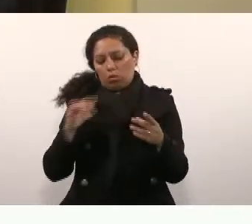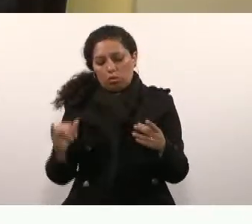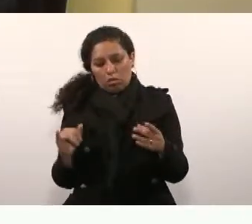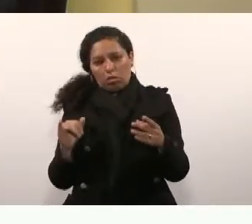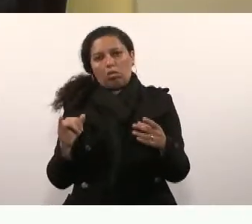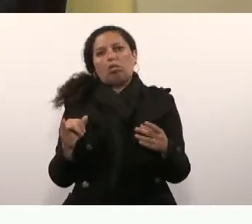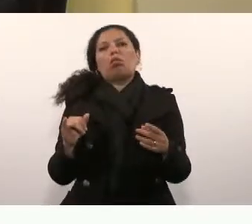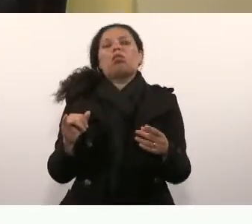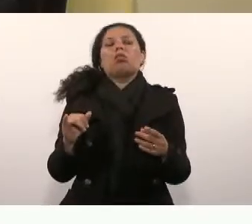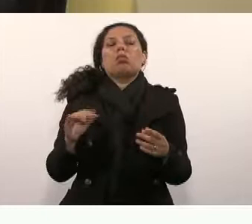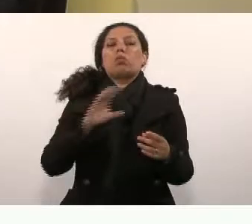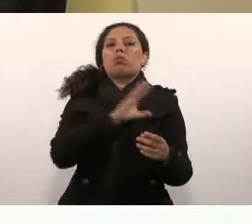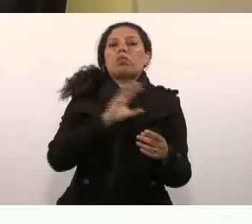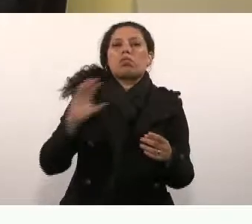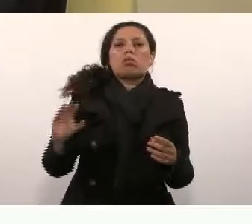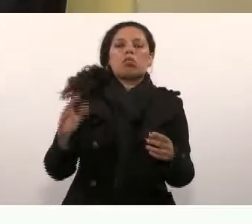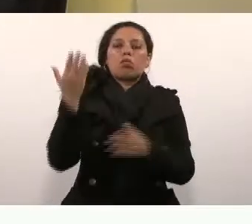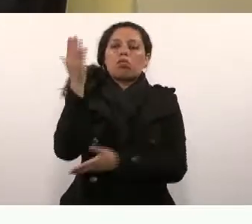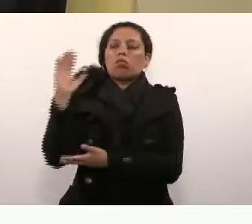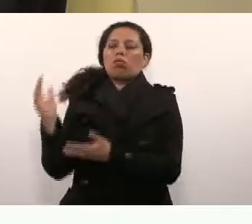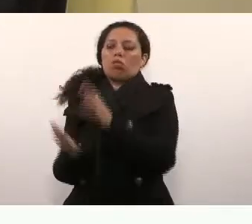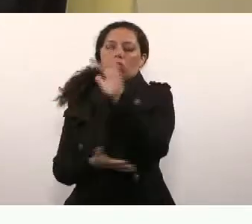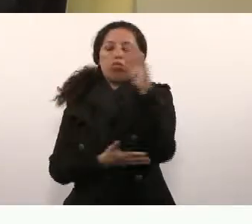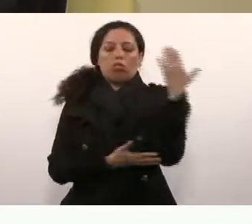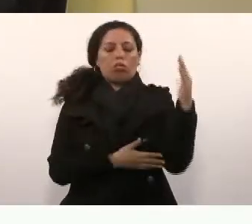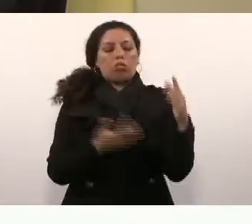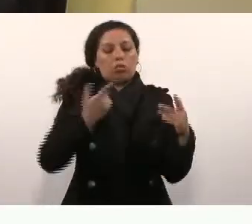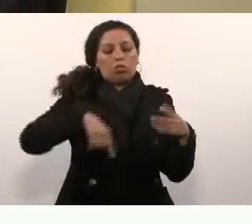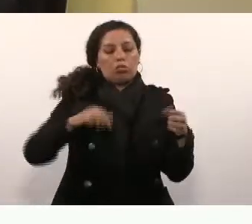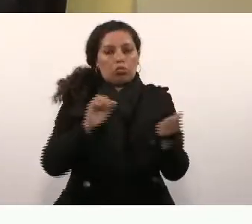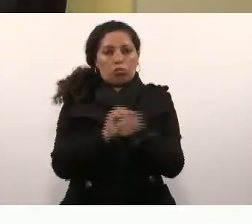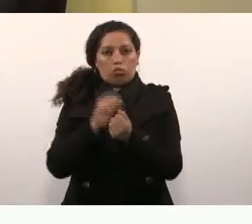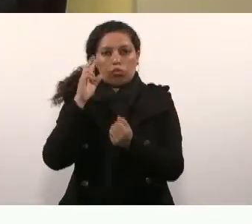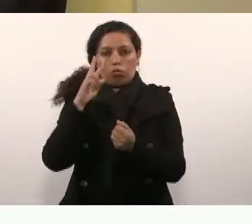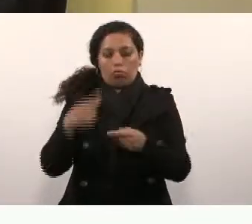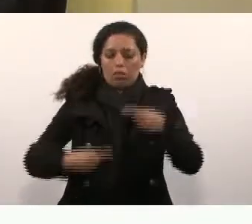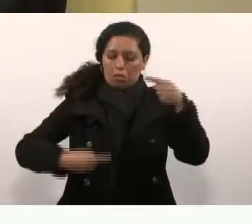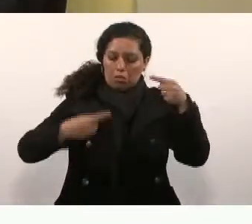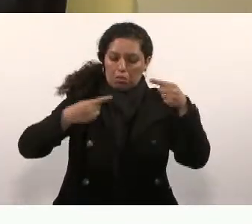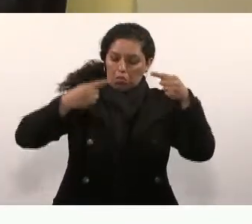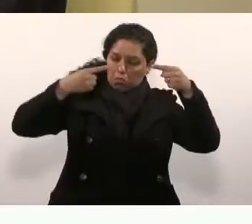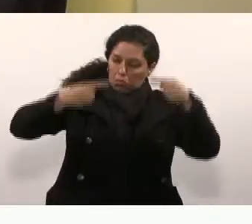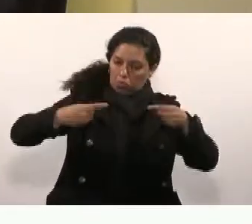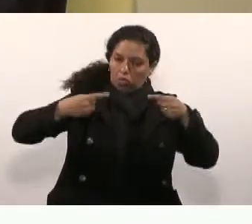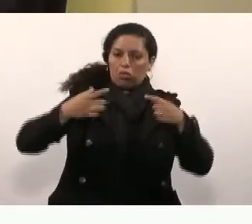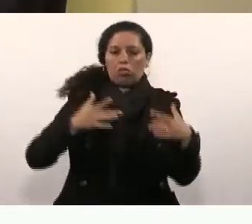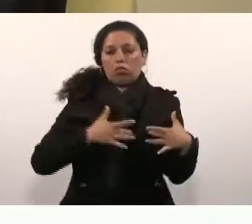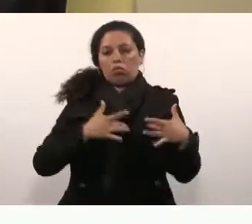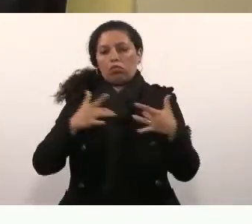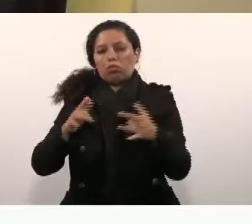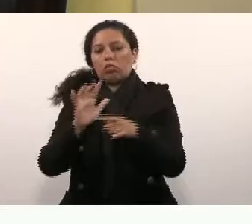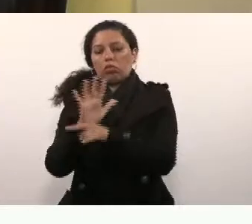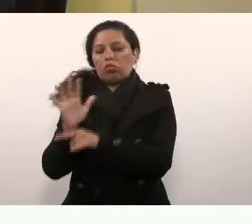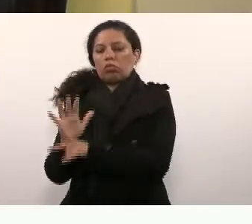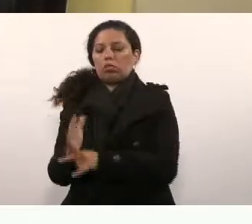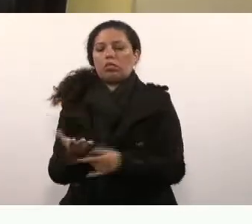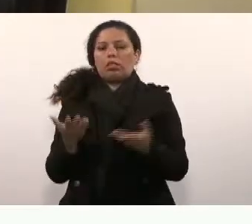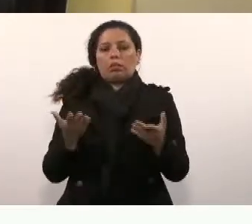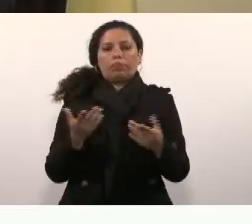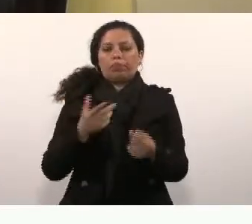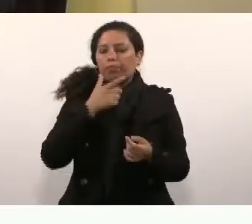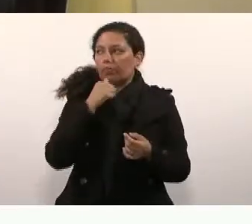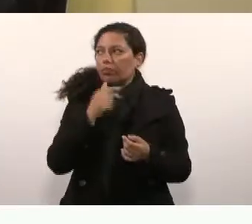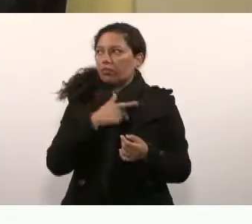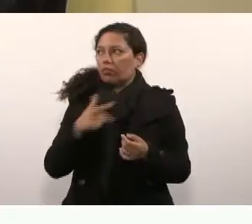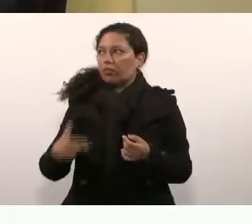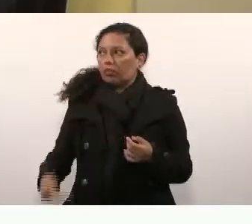avaliar também esses danos ambientais e a repercussão disso direto. Então, coloca à disposição. Presidente, eu queria saber se eu